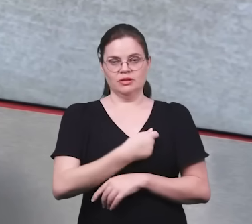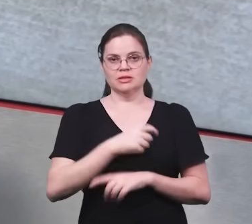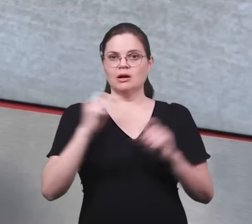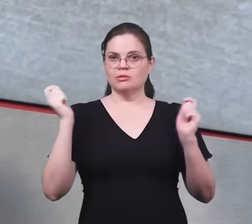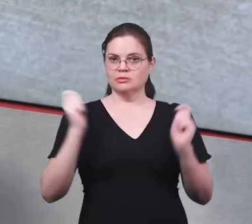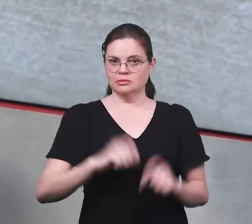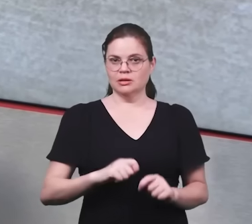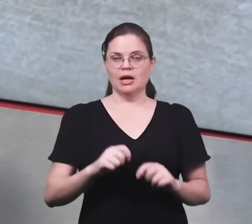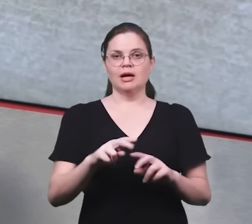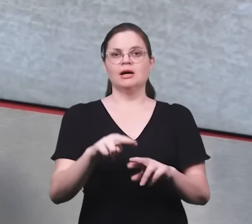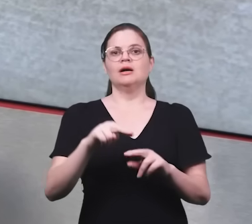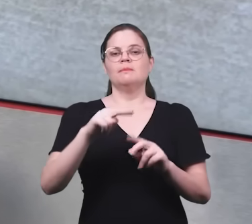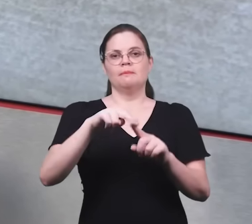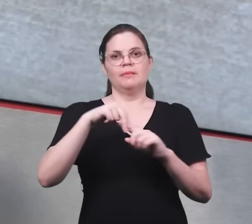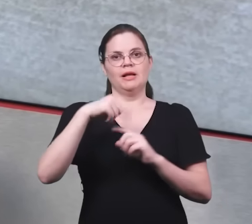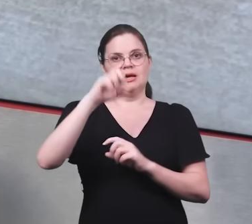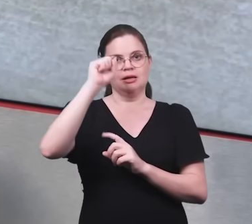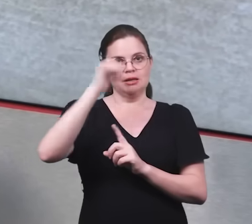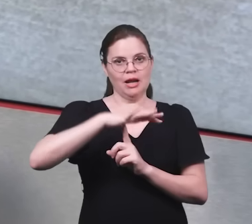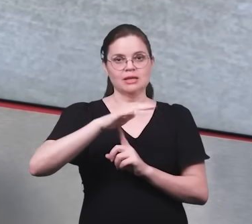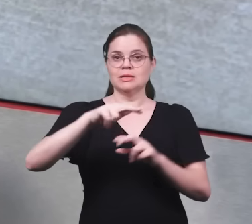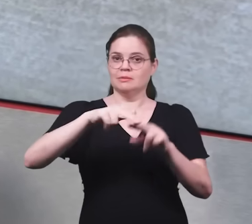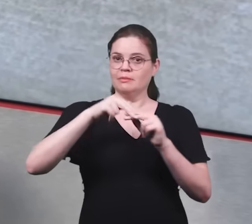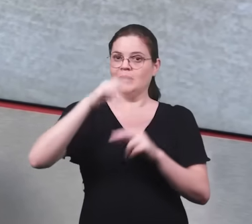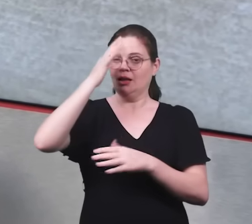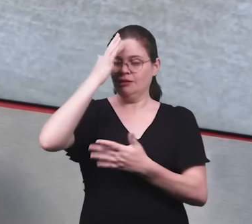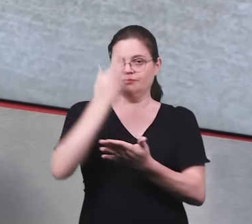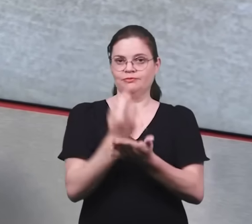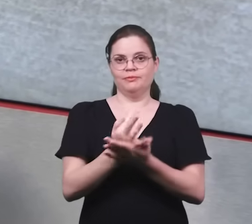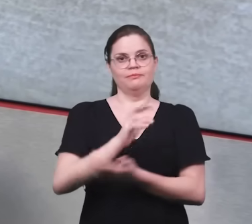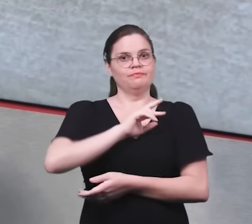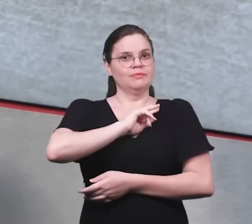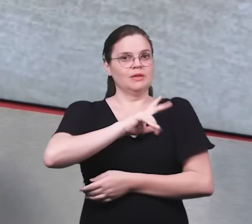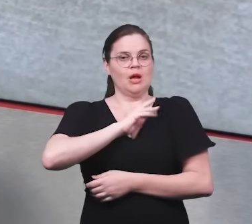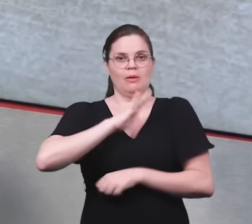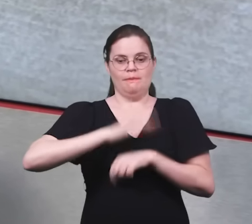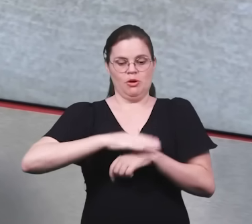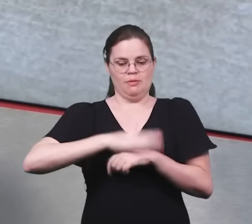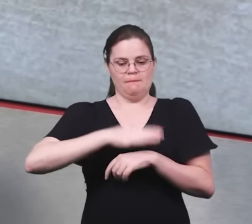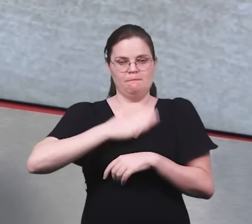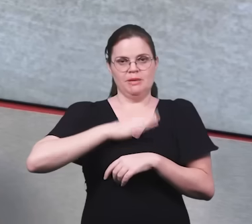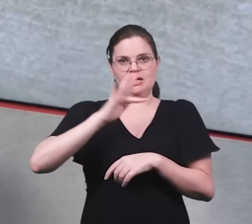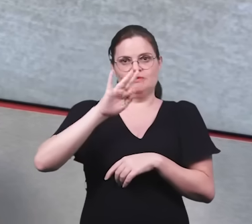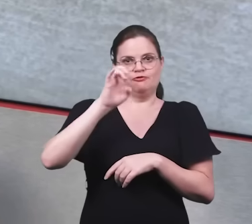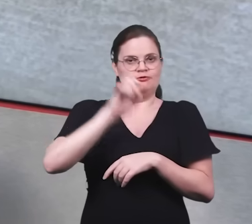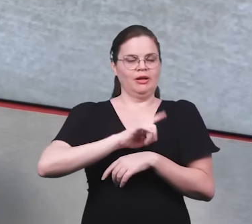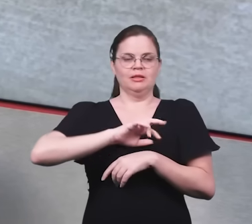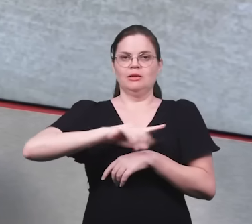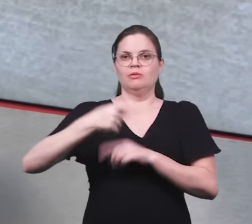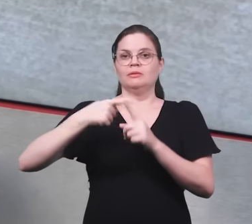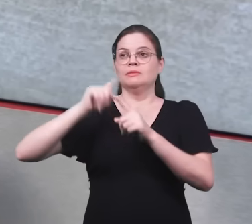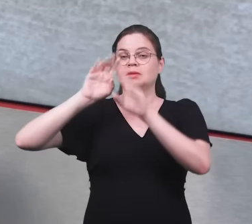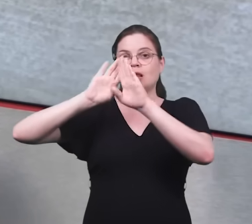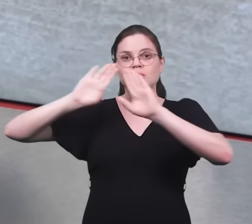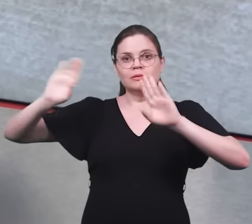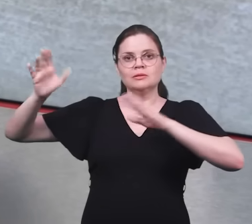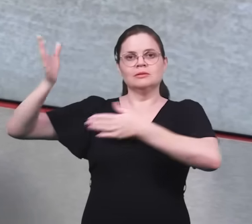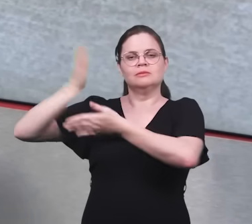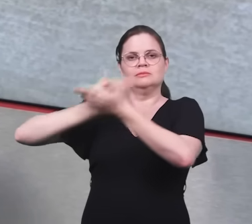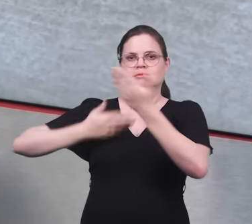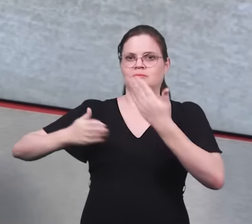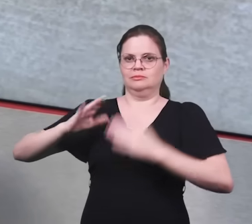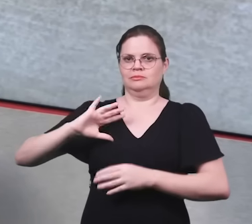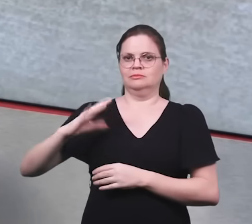por meio da fé. E isso não vem de vós, ou seja, não é mérito do homem a salvação, mas ela é um